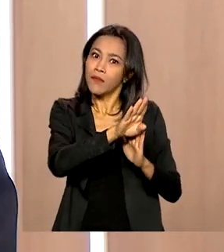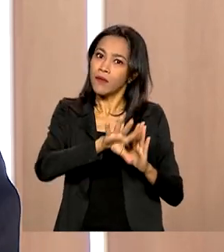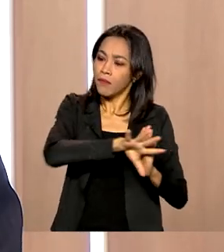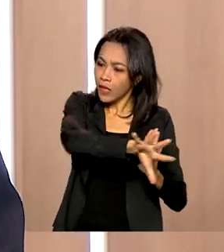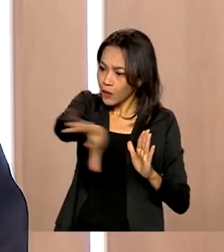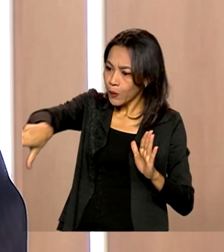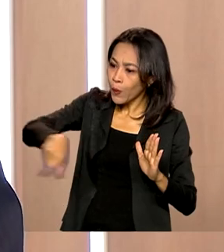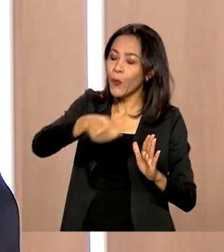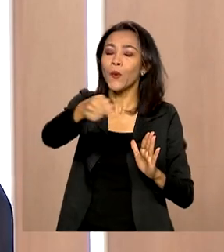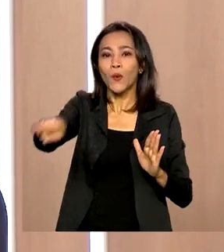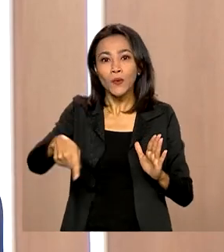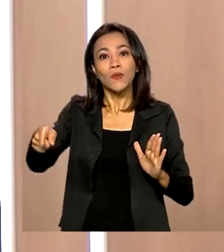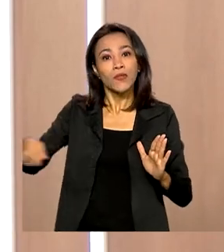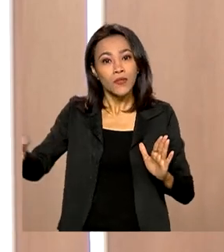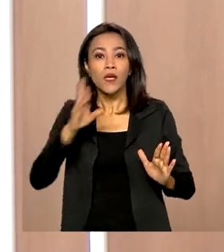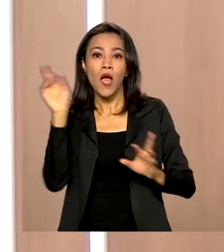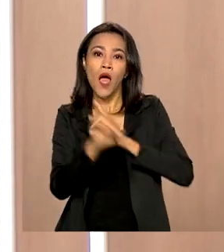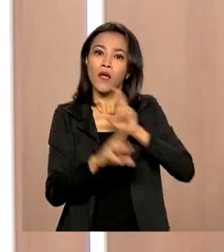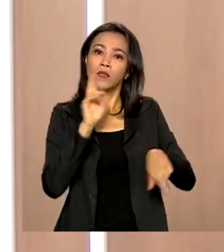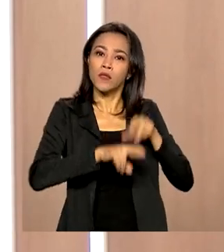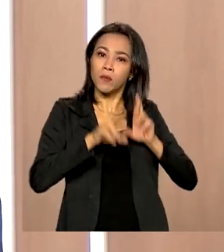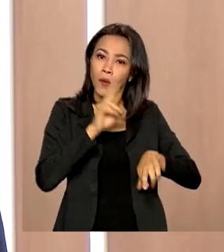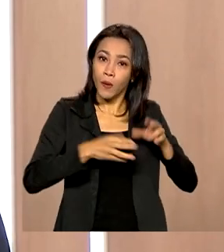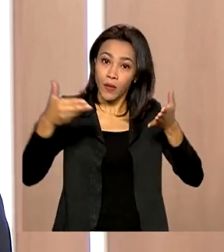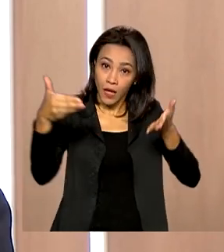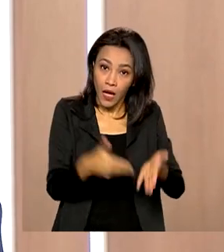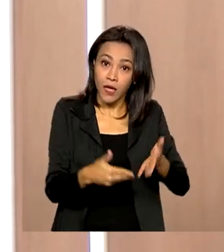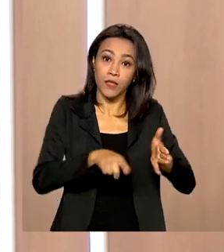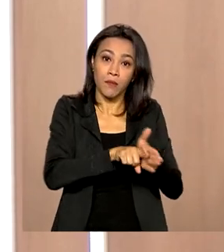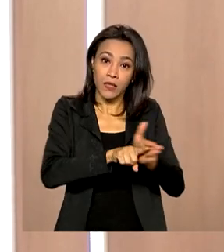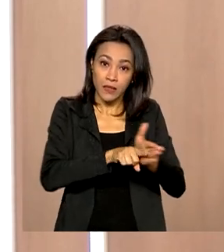que respondem a essa pesquisa do Banco